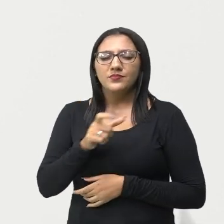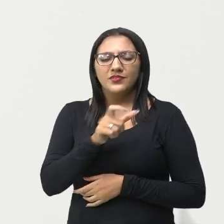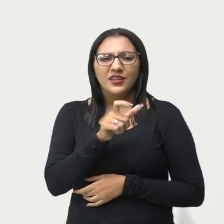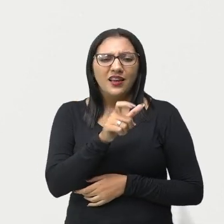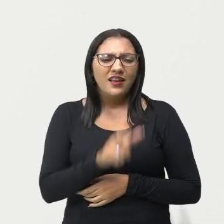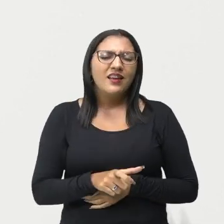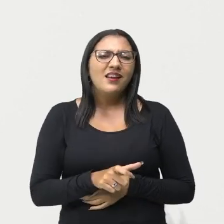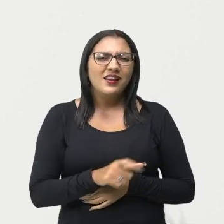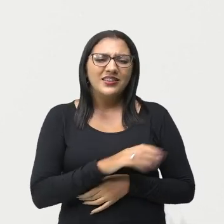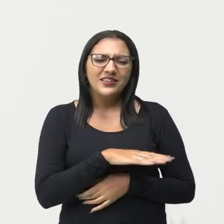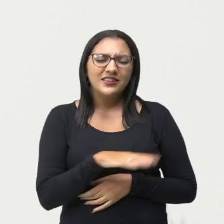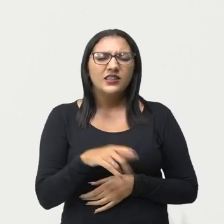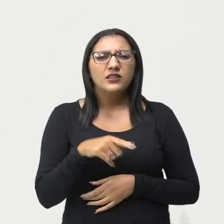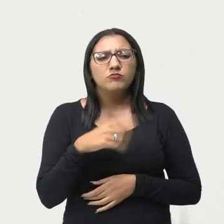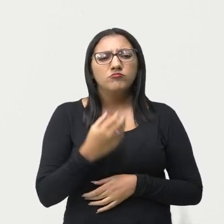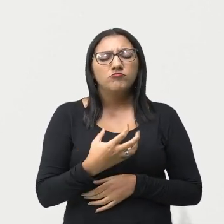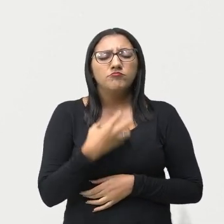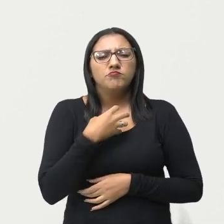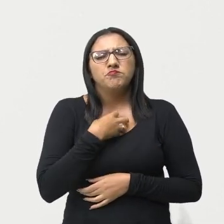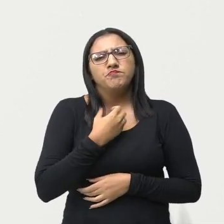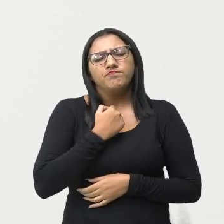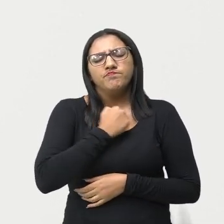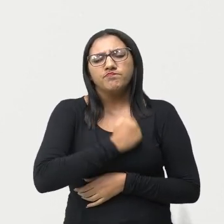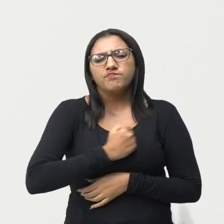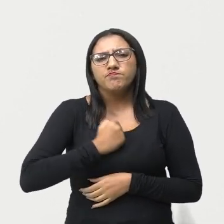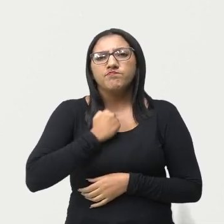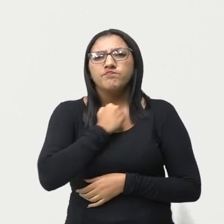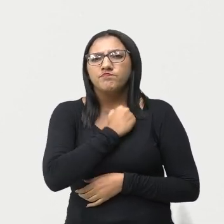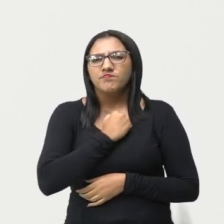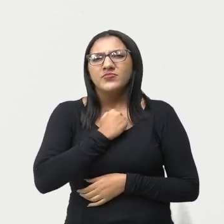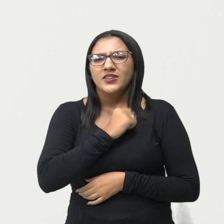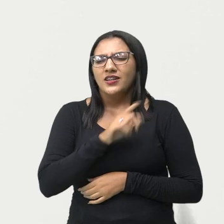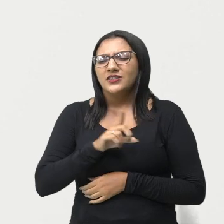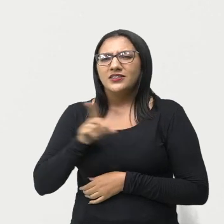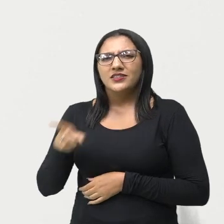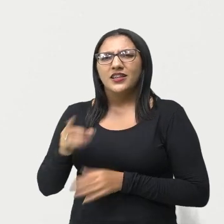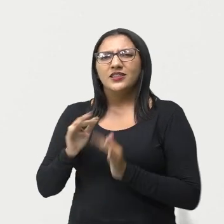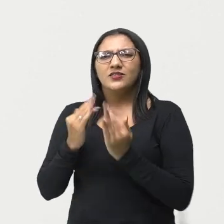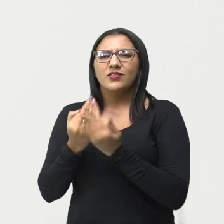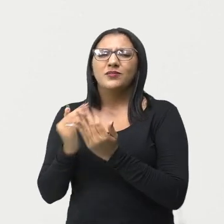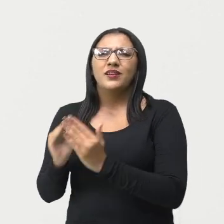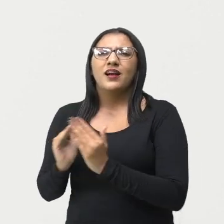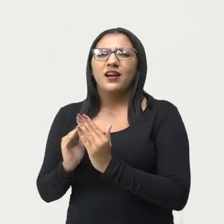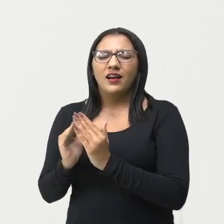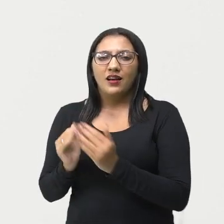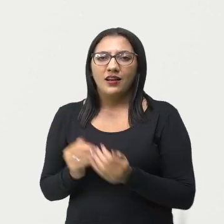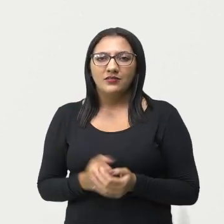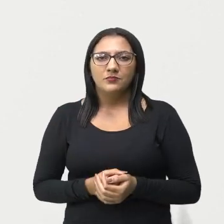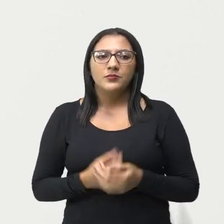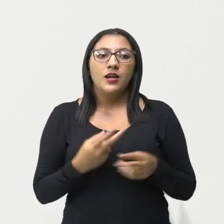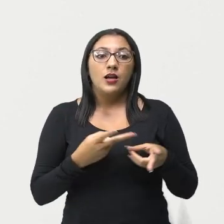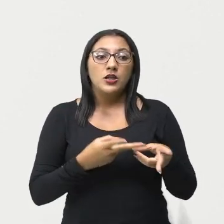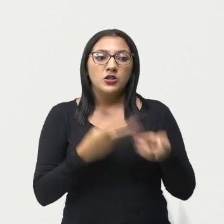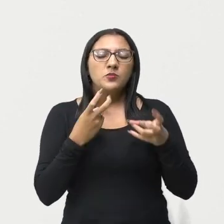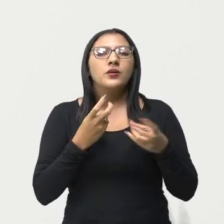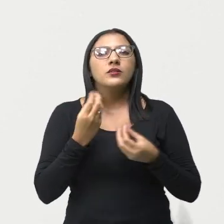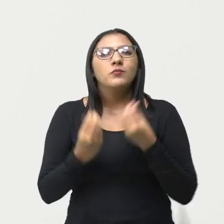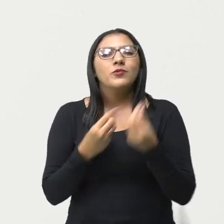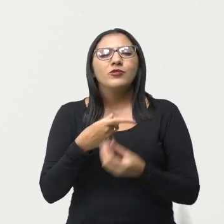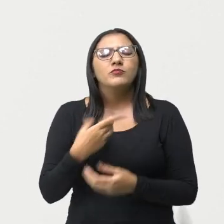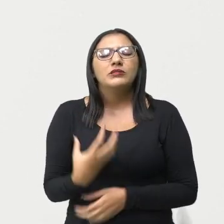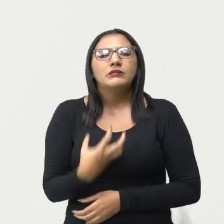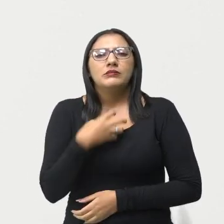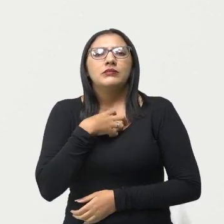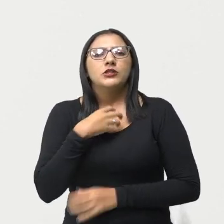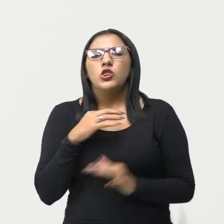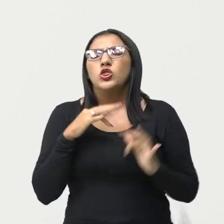sentia saudades de casa. Então, aqui a gente tem uma noção de como ele se sentia diante de toda a